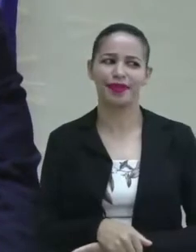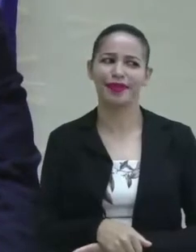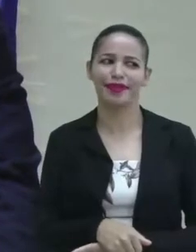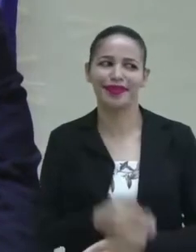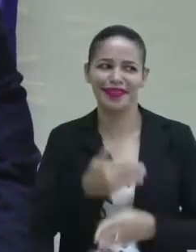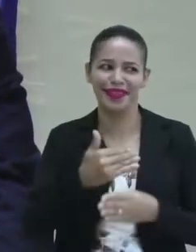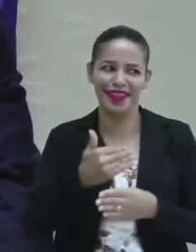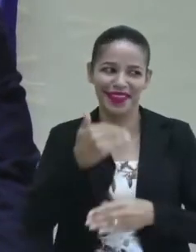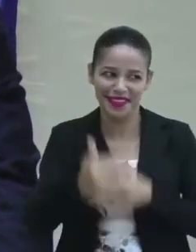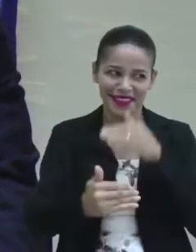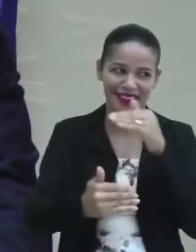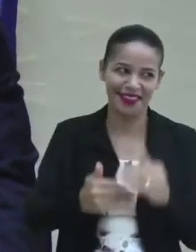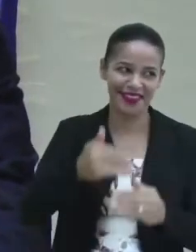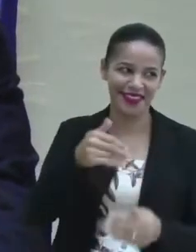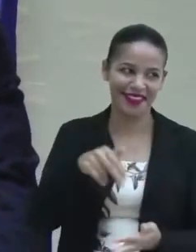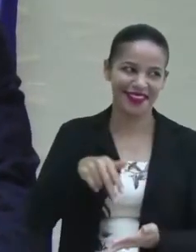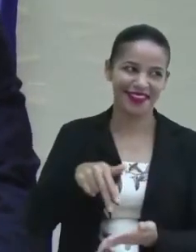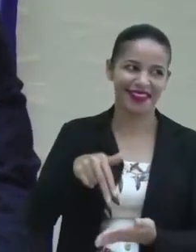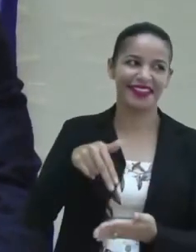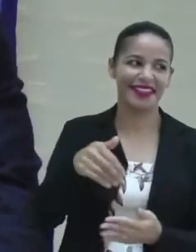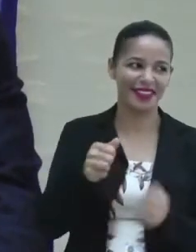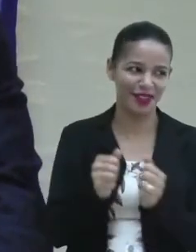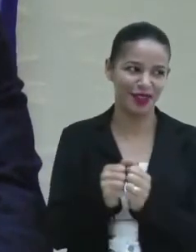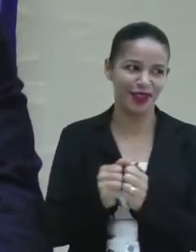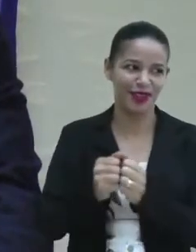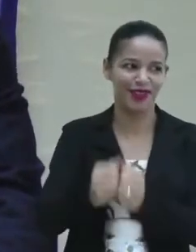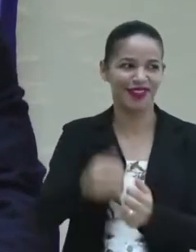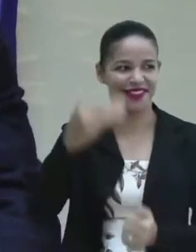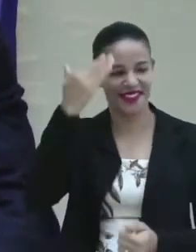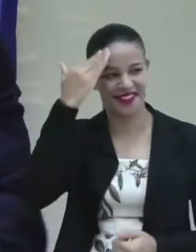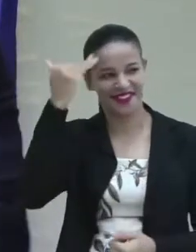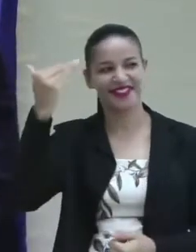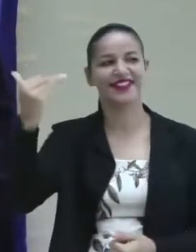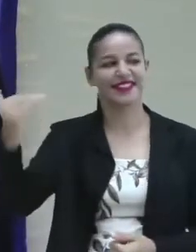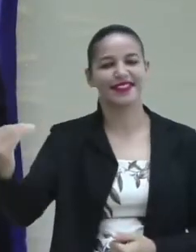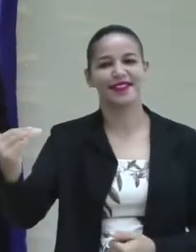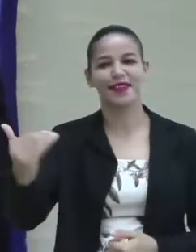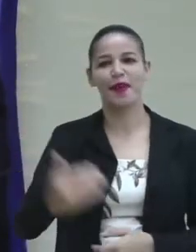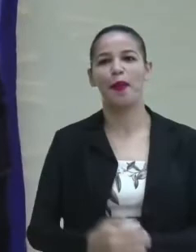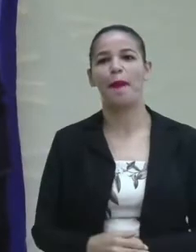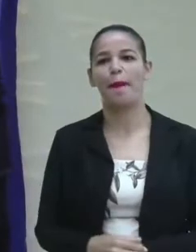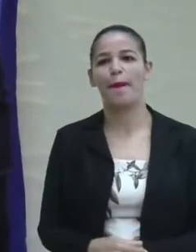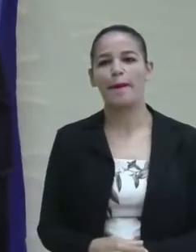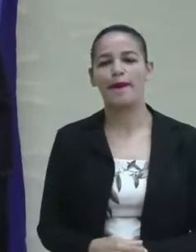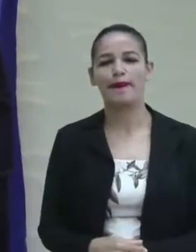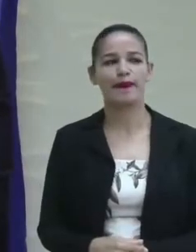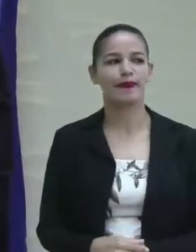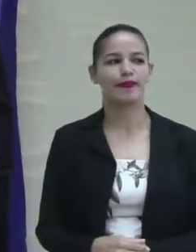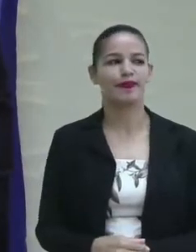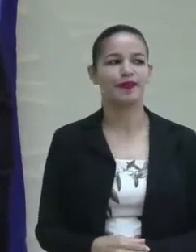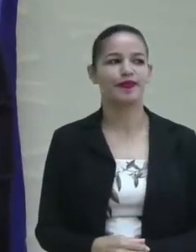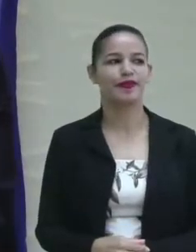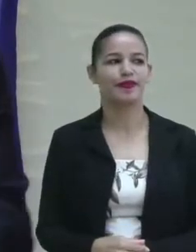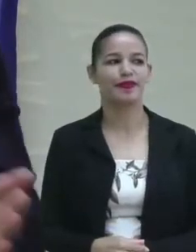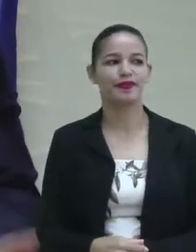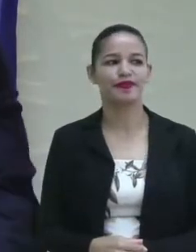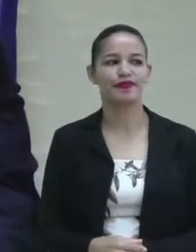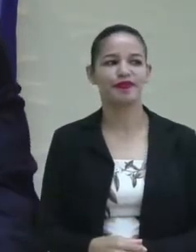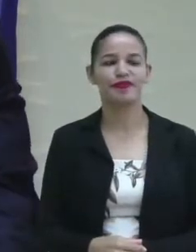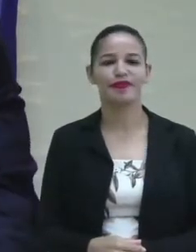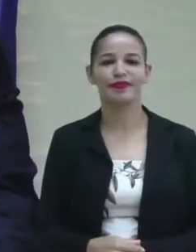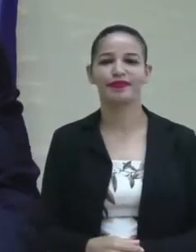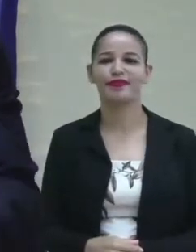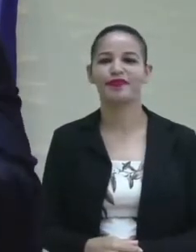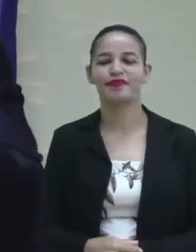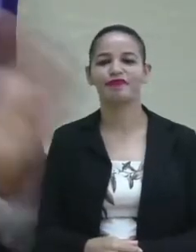seus passos e prosperando com sucesso na realização dos seus sonhos. E para finalizar,